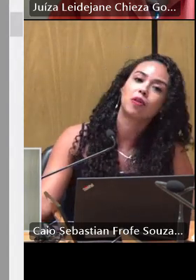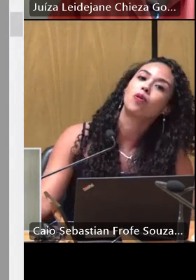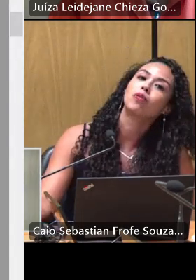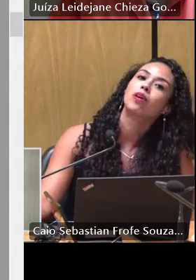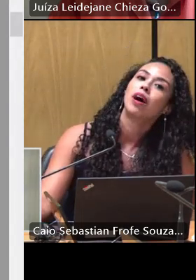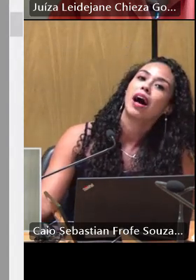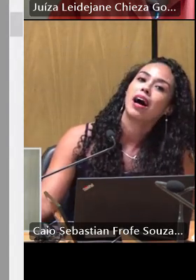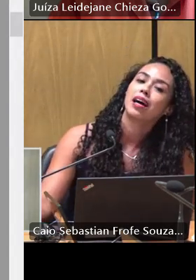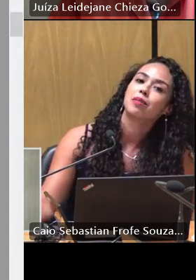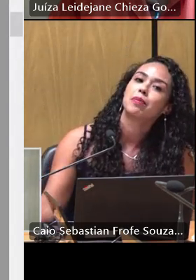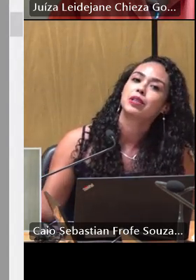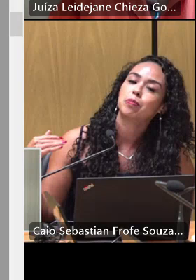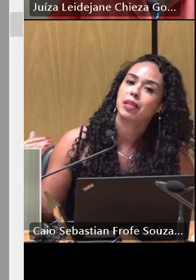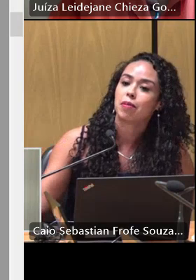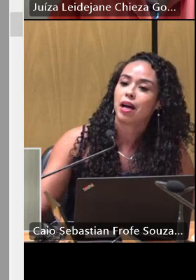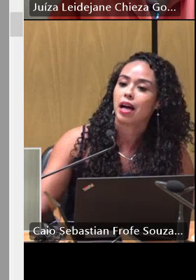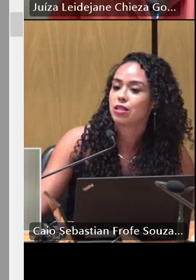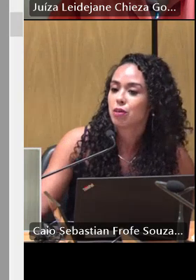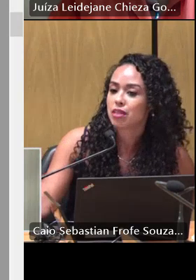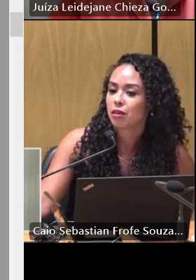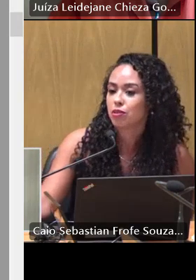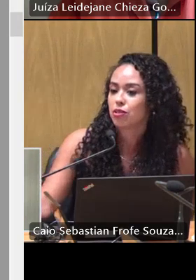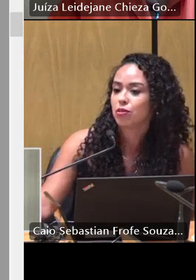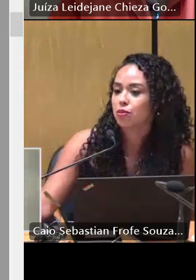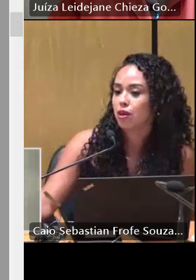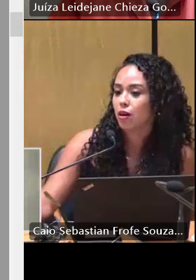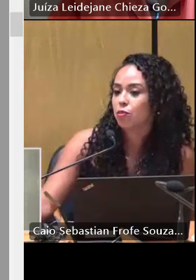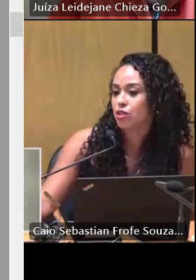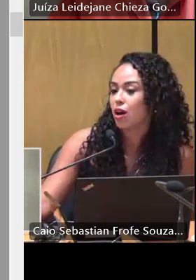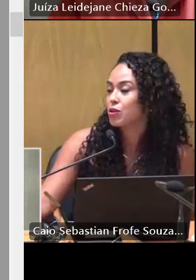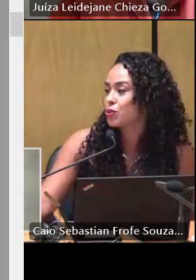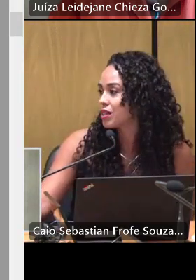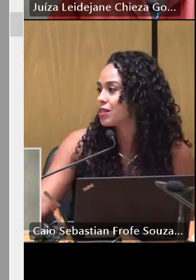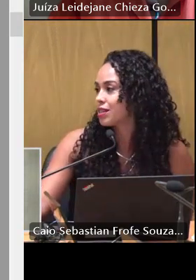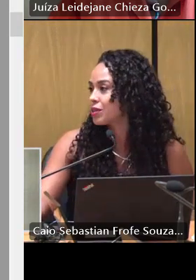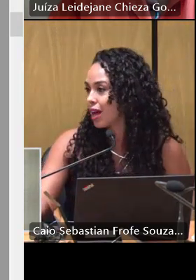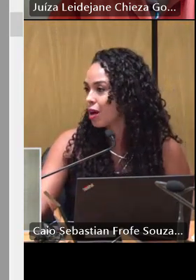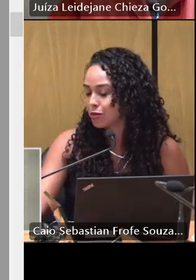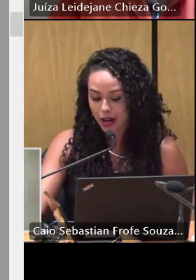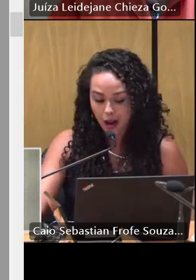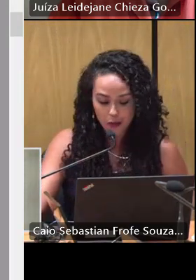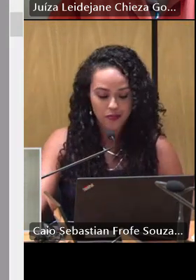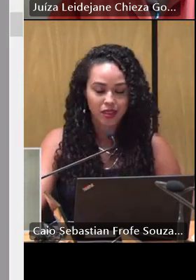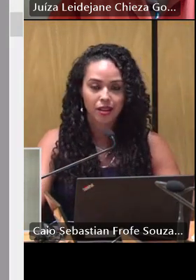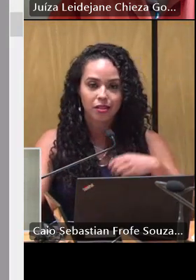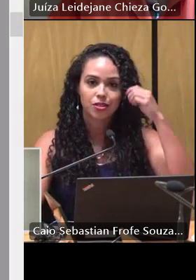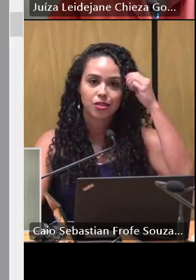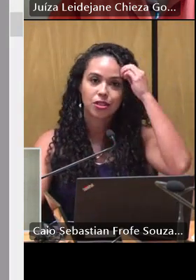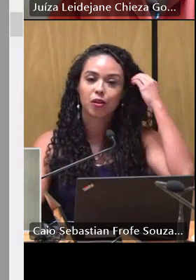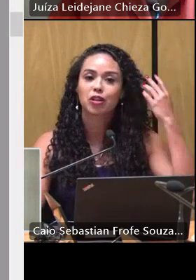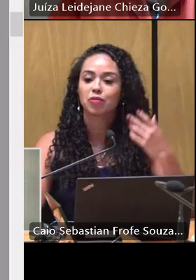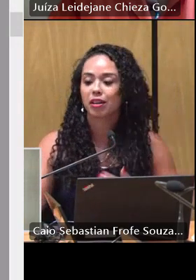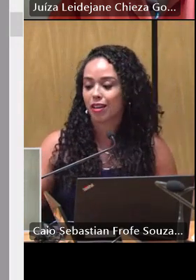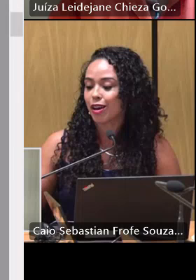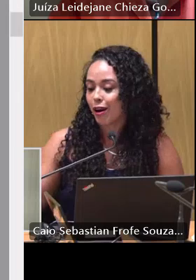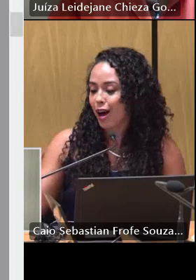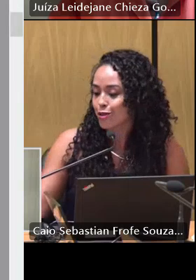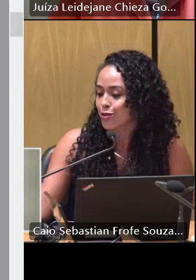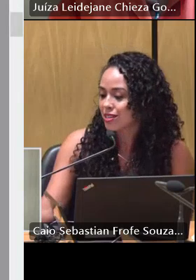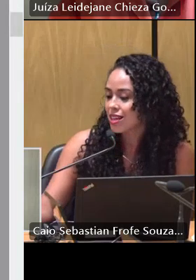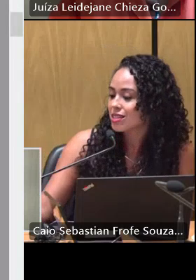Valongo Ah no mesmo patamar de por exemplo do campo de Auschwitz da Segunda Guerra Mundial a gente tem o cas